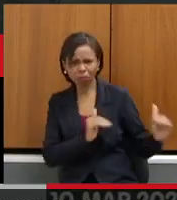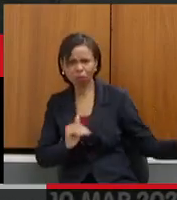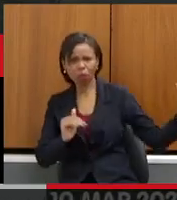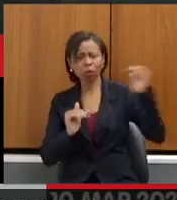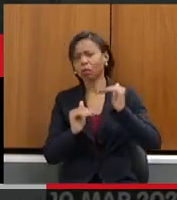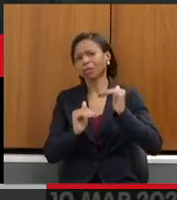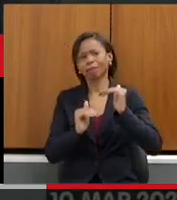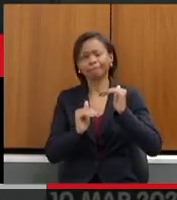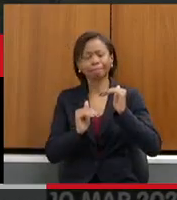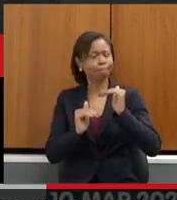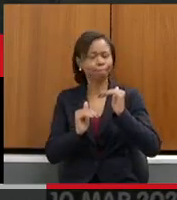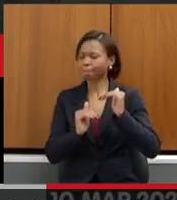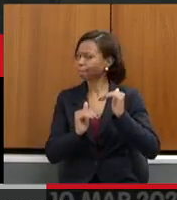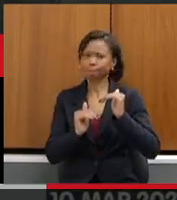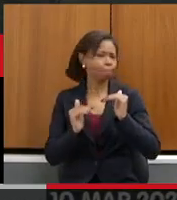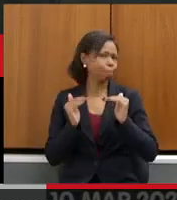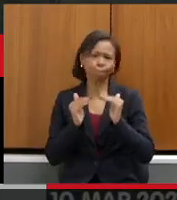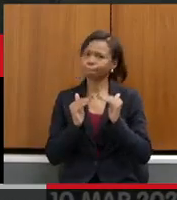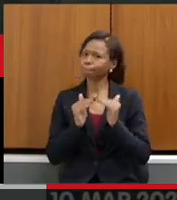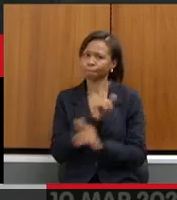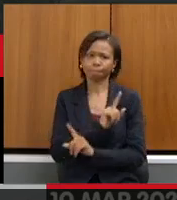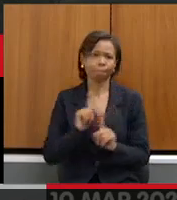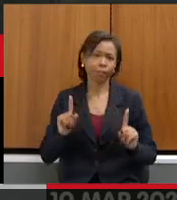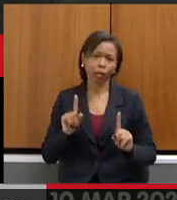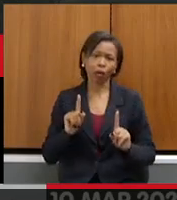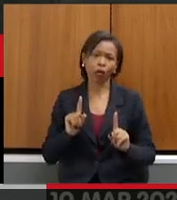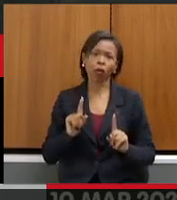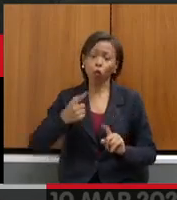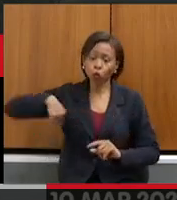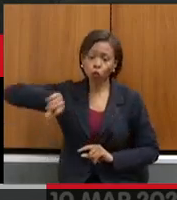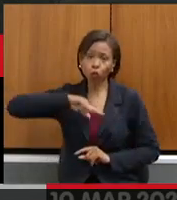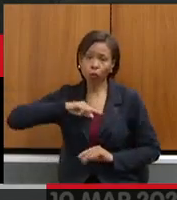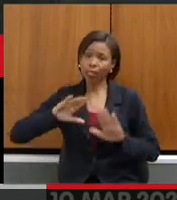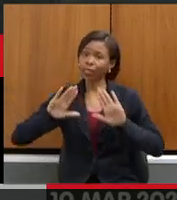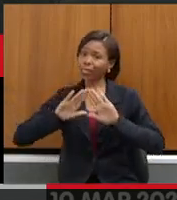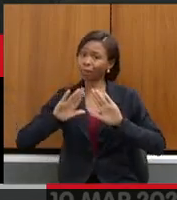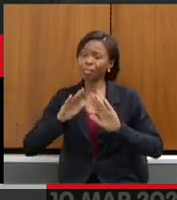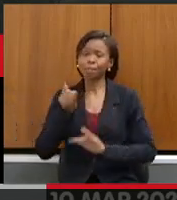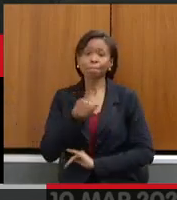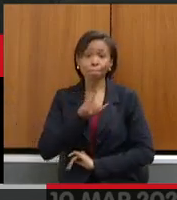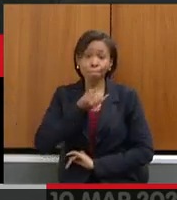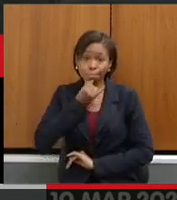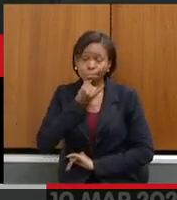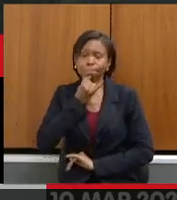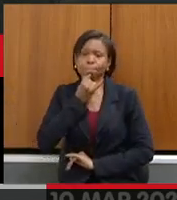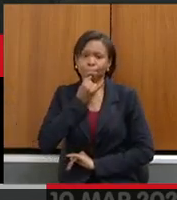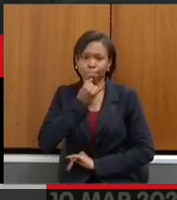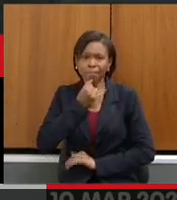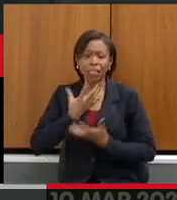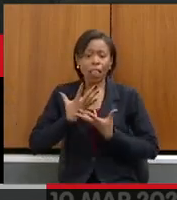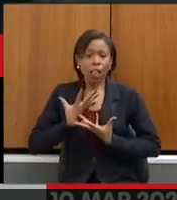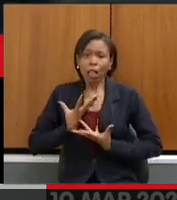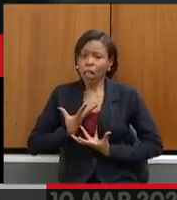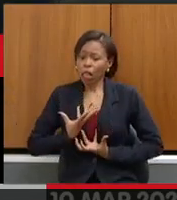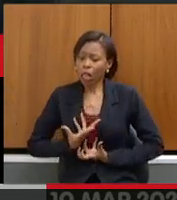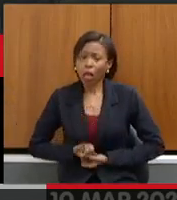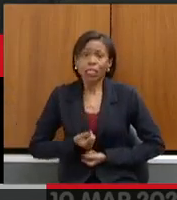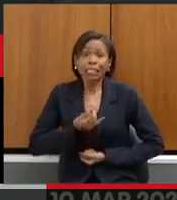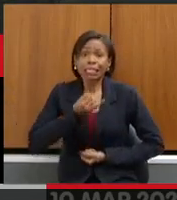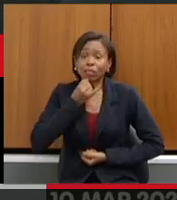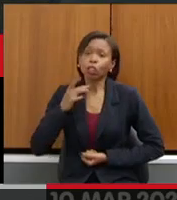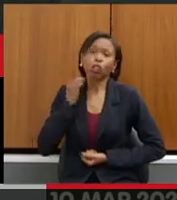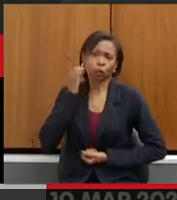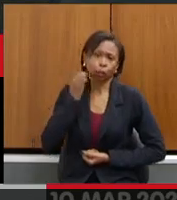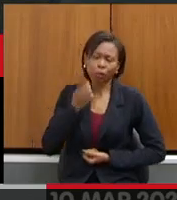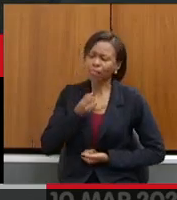demais e leve secretário a decepção da sua casa a decepção dos deputados com vossa